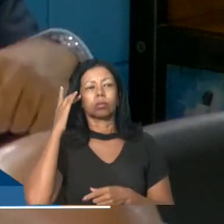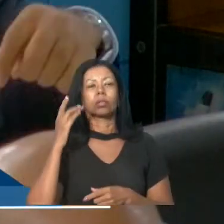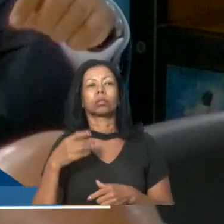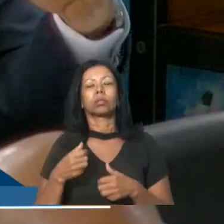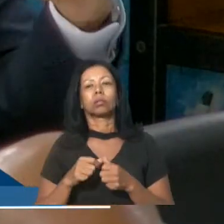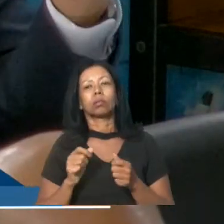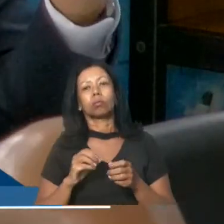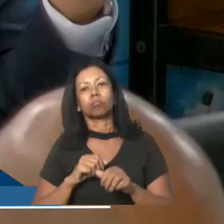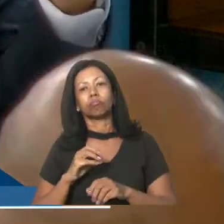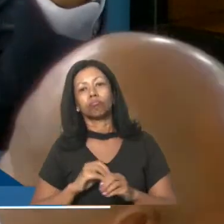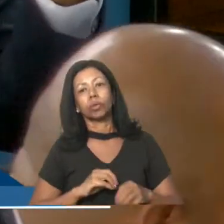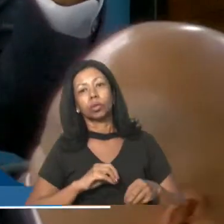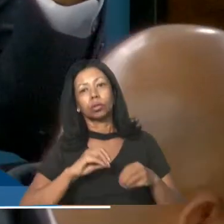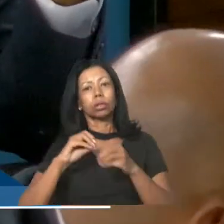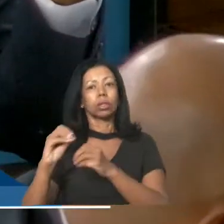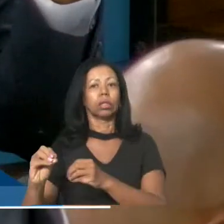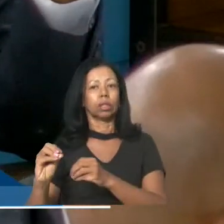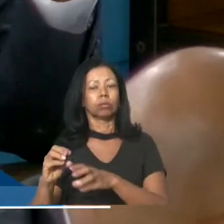E